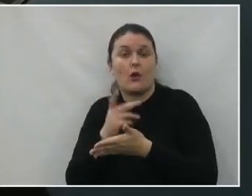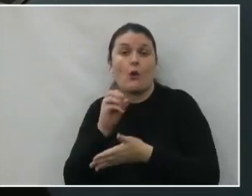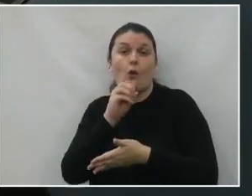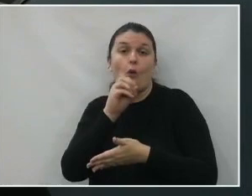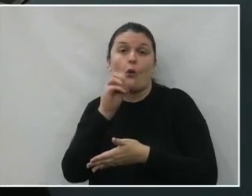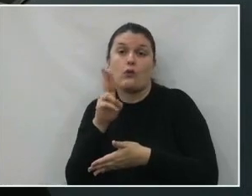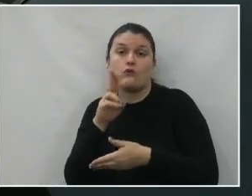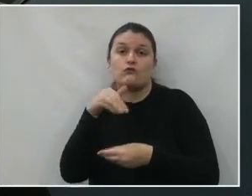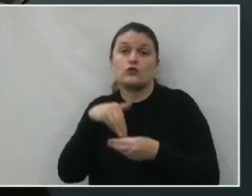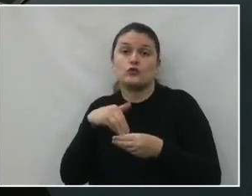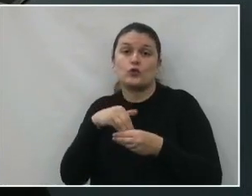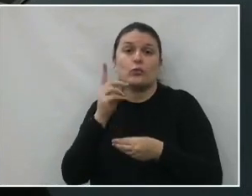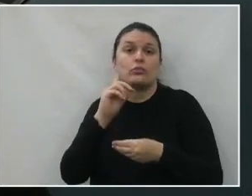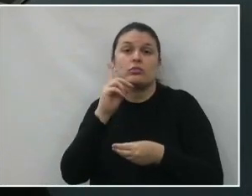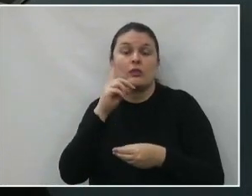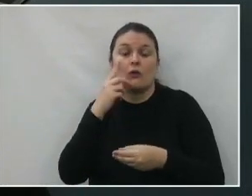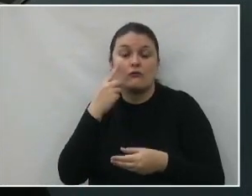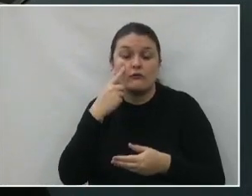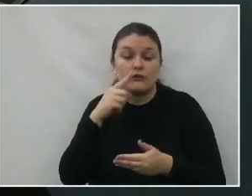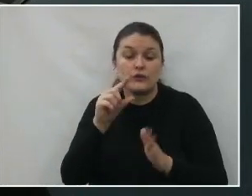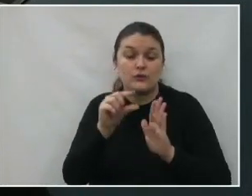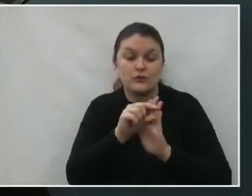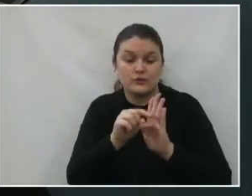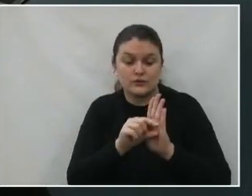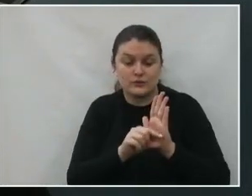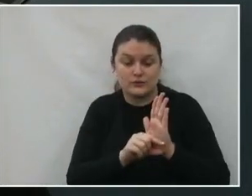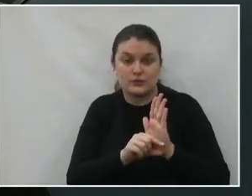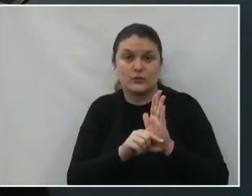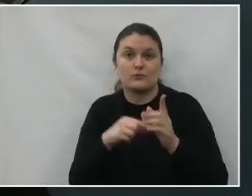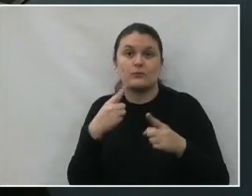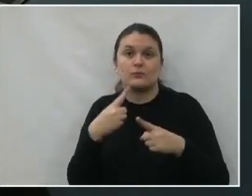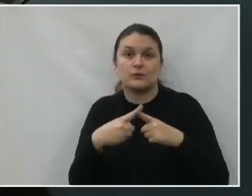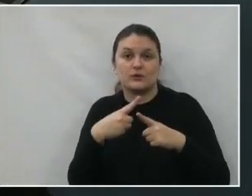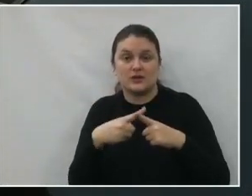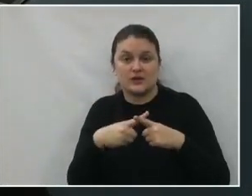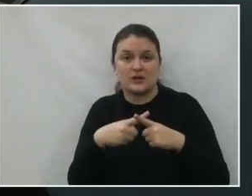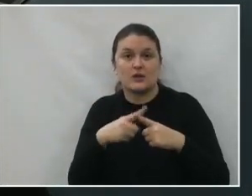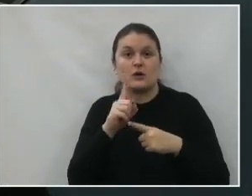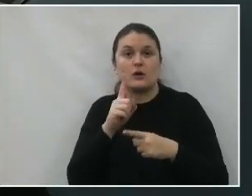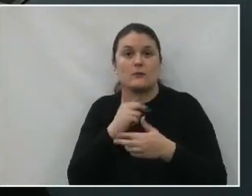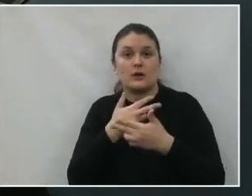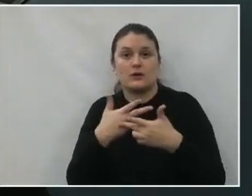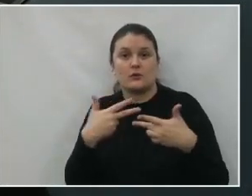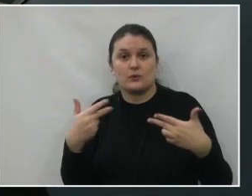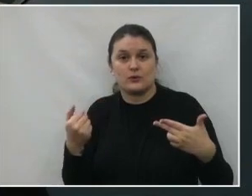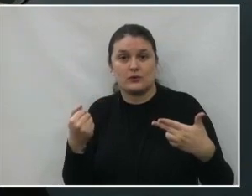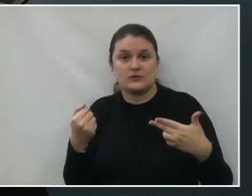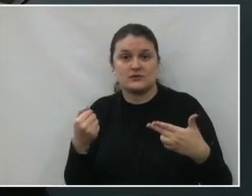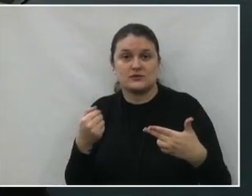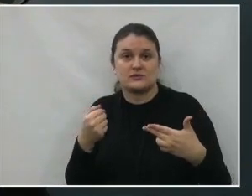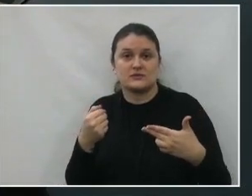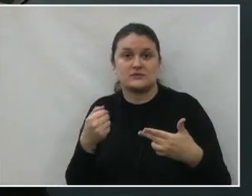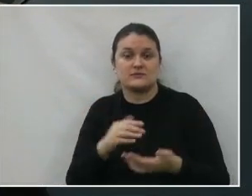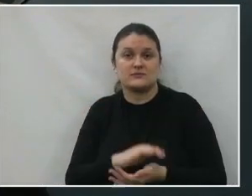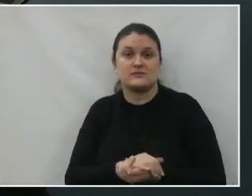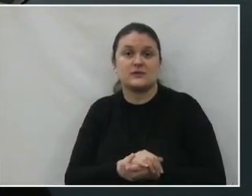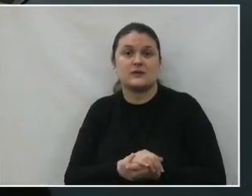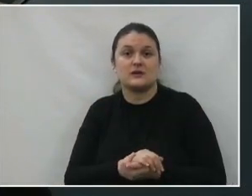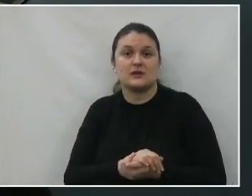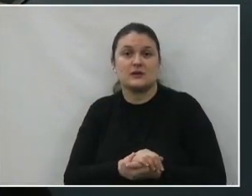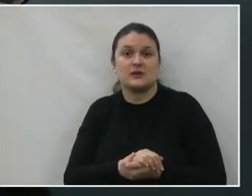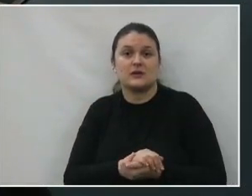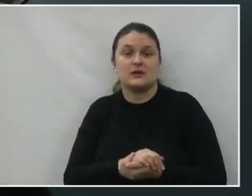votou sem olhar o que estava votando. Parte, senhor vereador. Porque uma coisa eu vou dizer, falar, senhor, não me porque assim, ó,